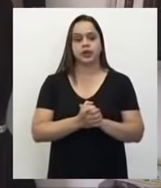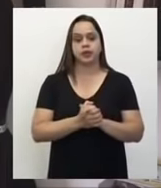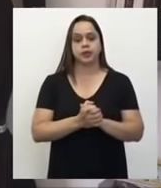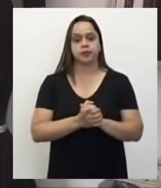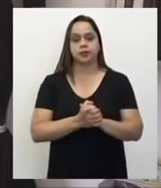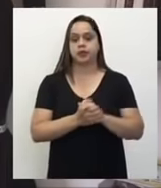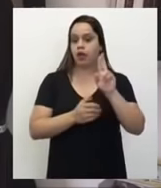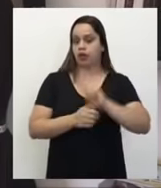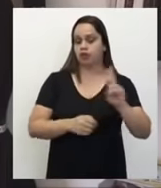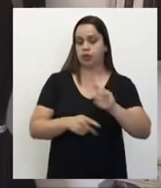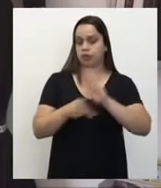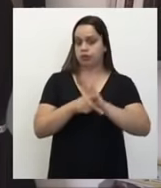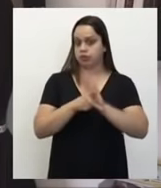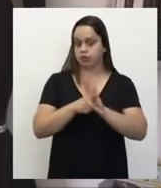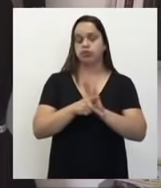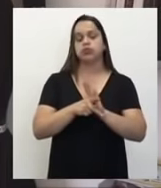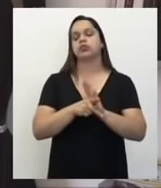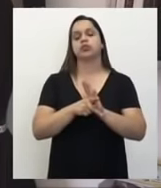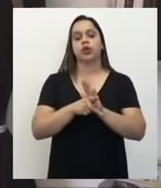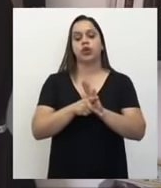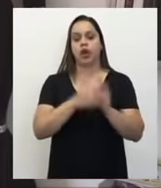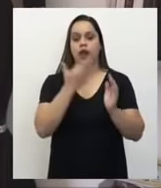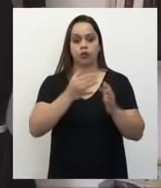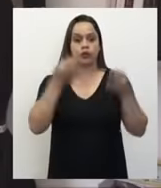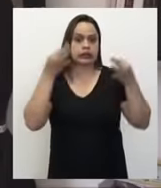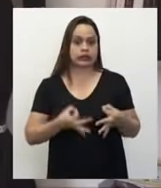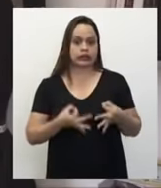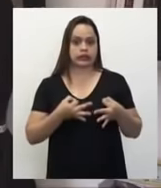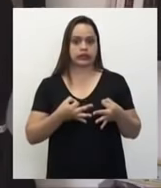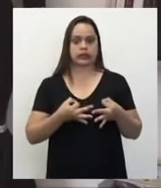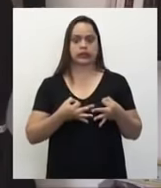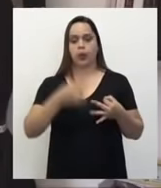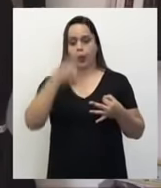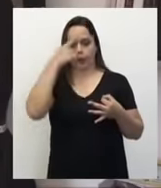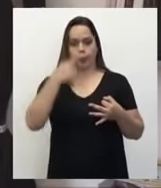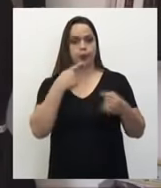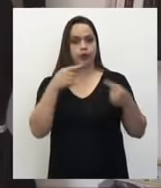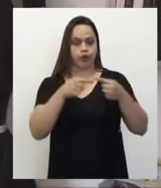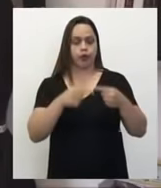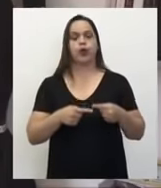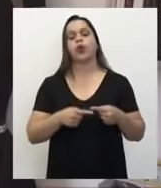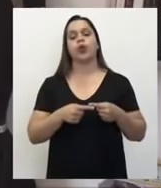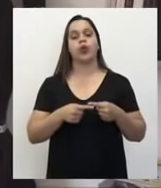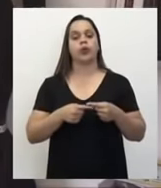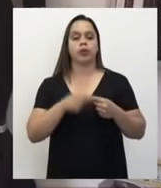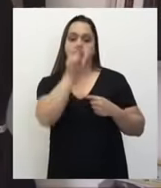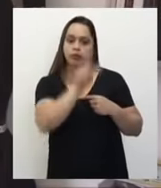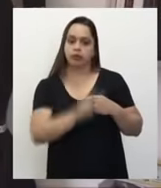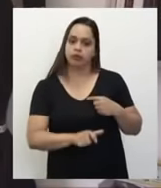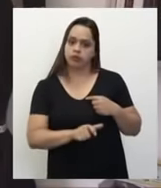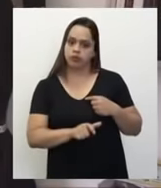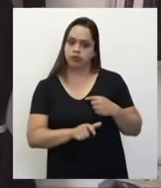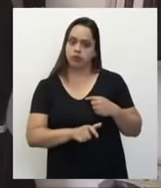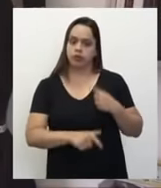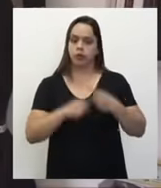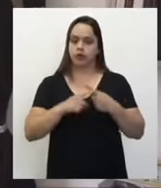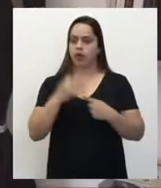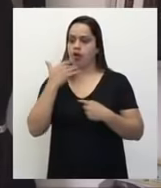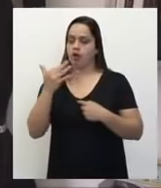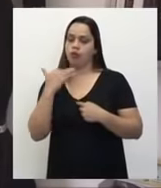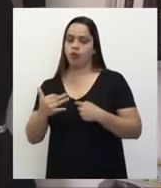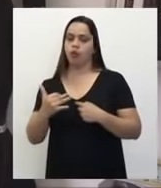aplicar a cor certa para o personagem. Então a cor X vai ajudar a